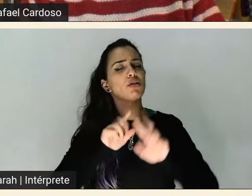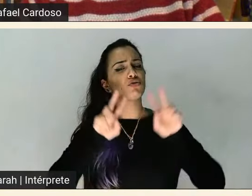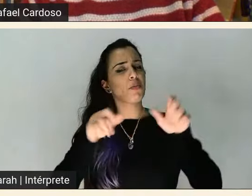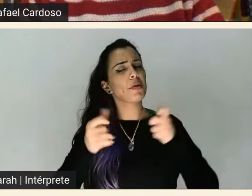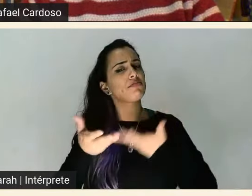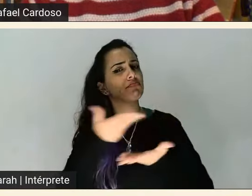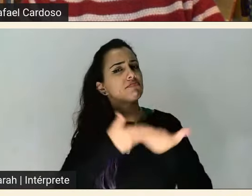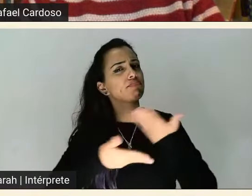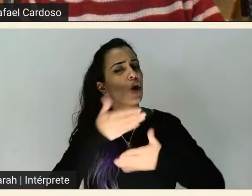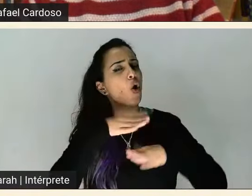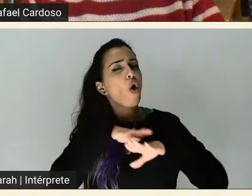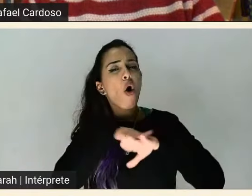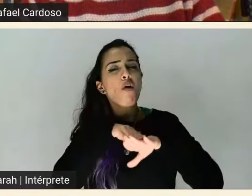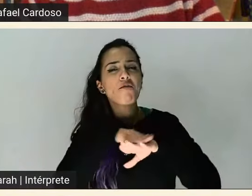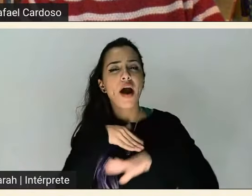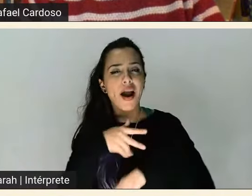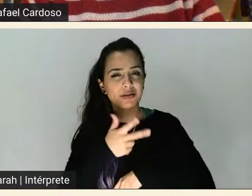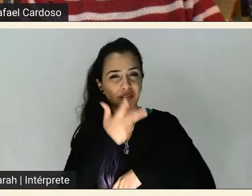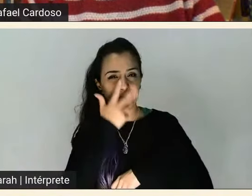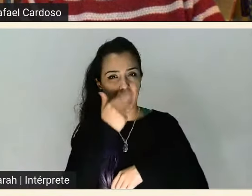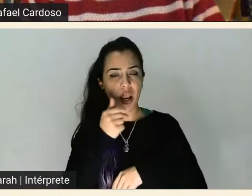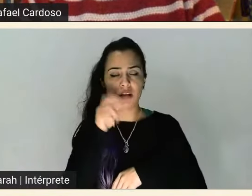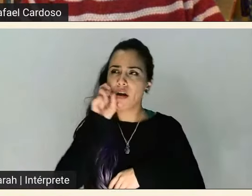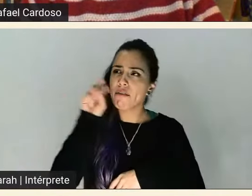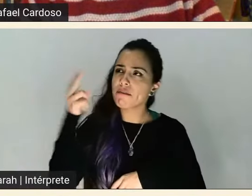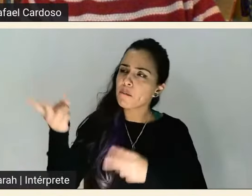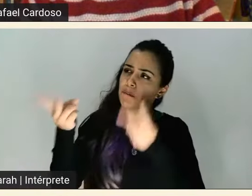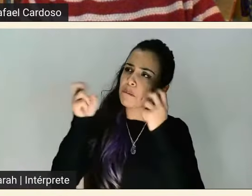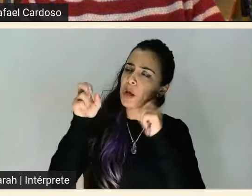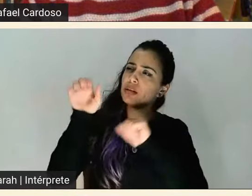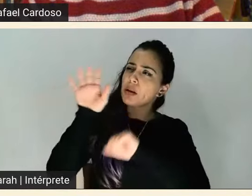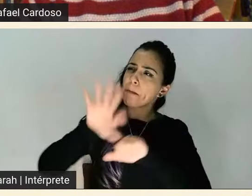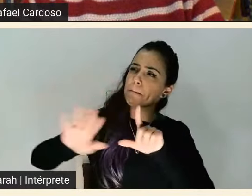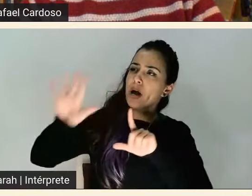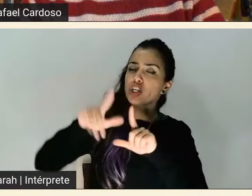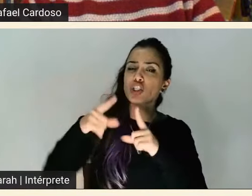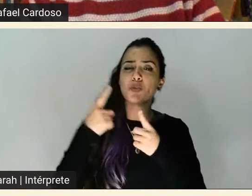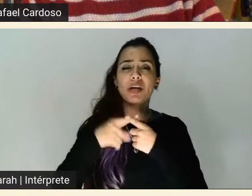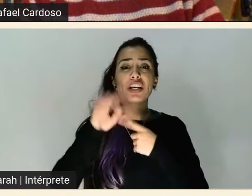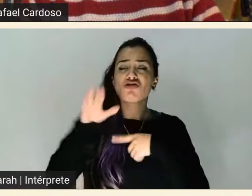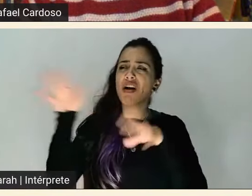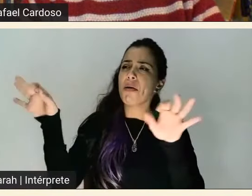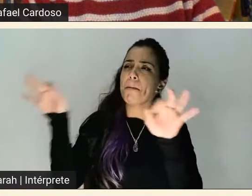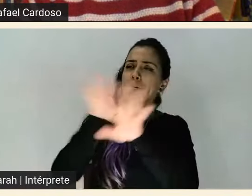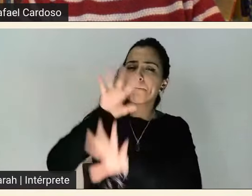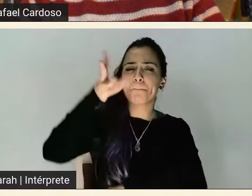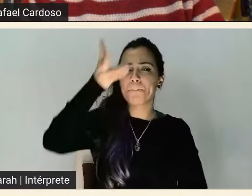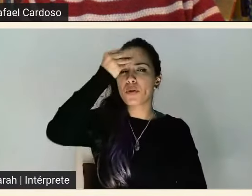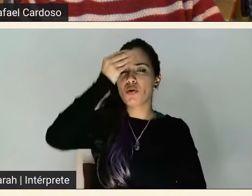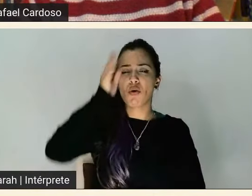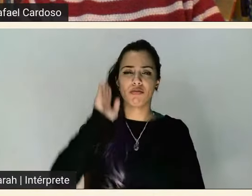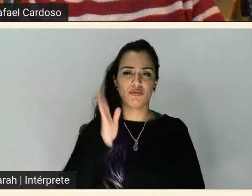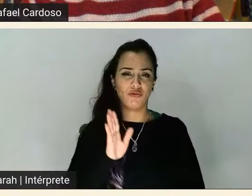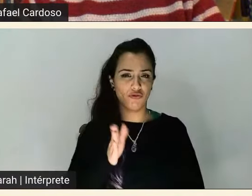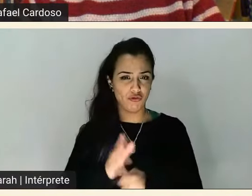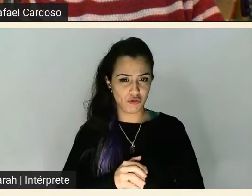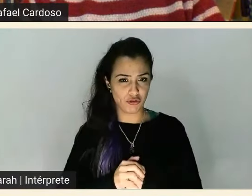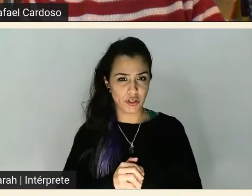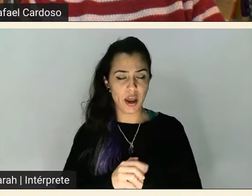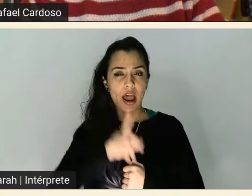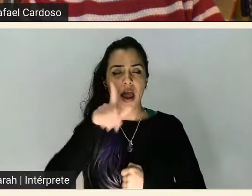imagens, porque essas imagens já estão postas para a gente, né? São imagens que nós